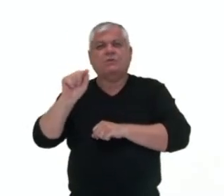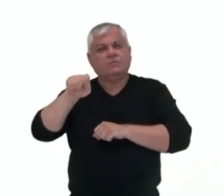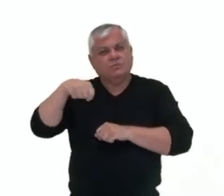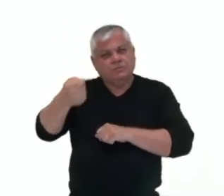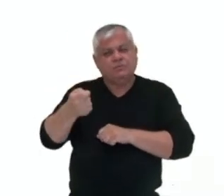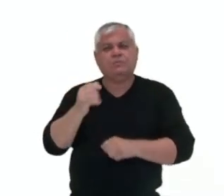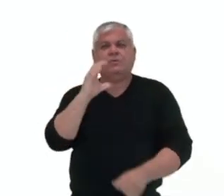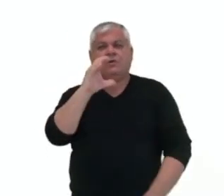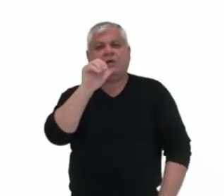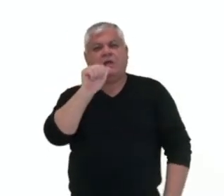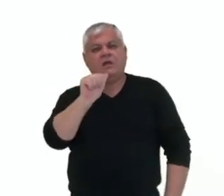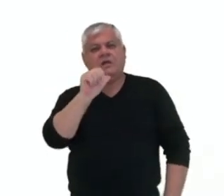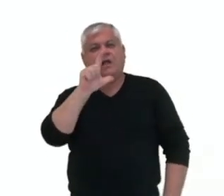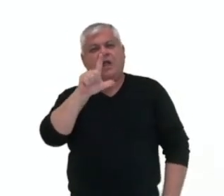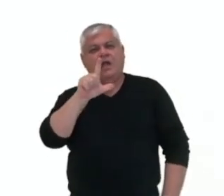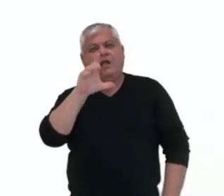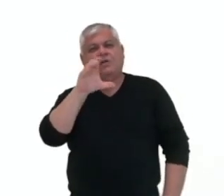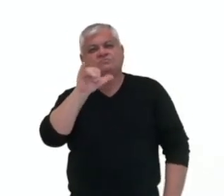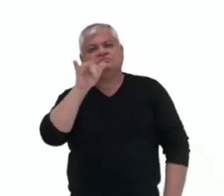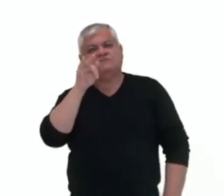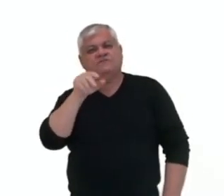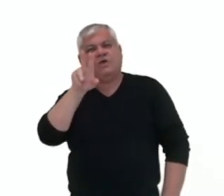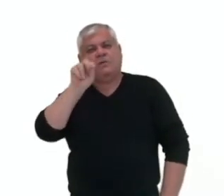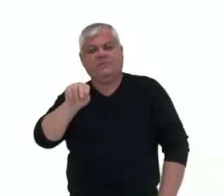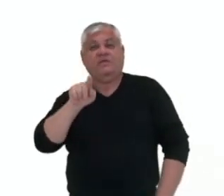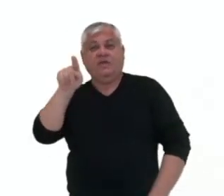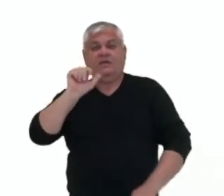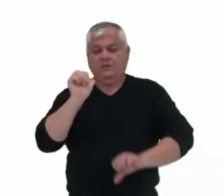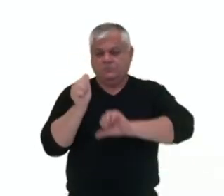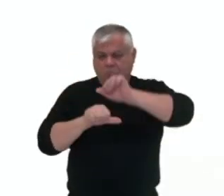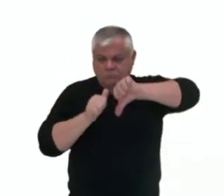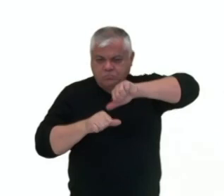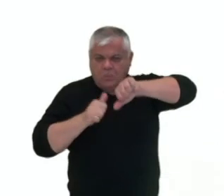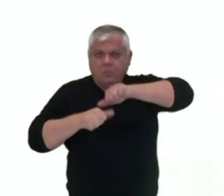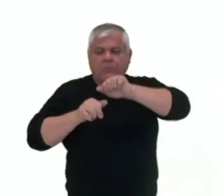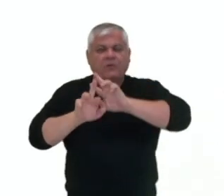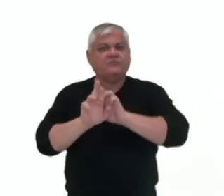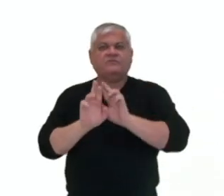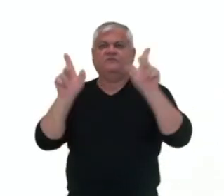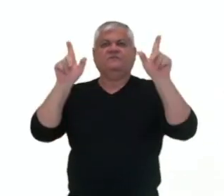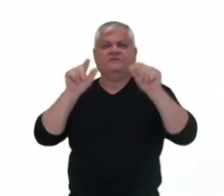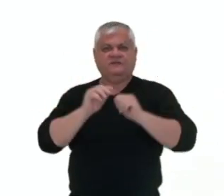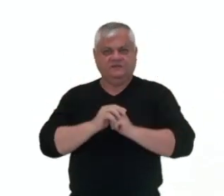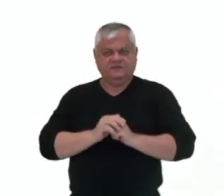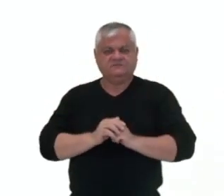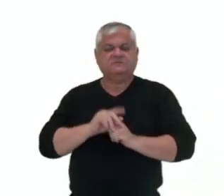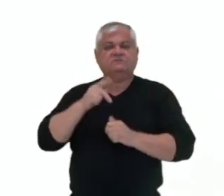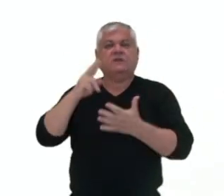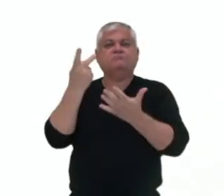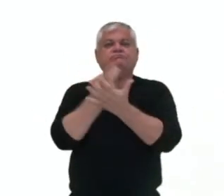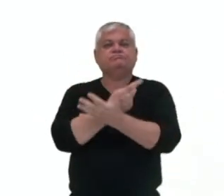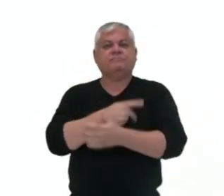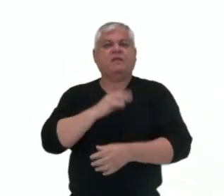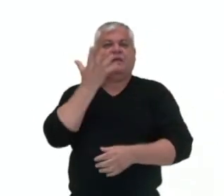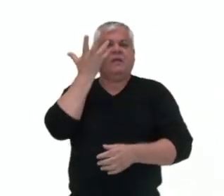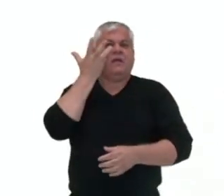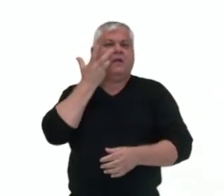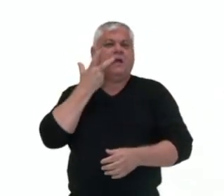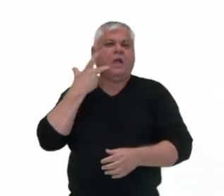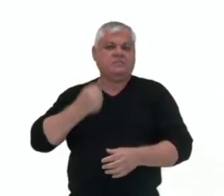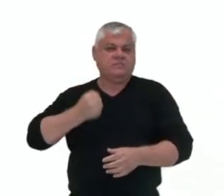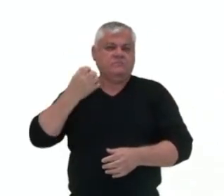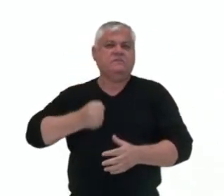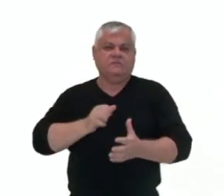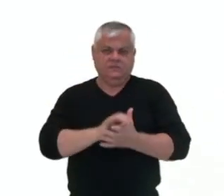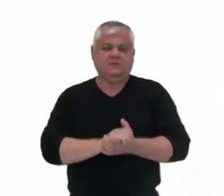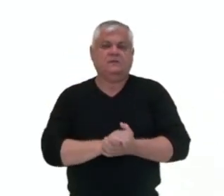falciforme. Essas células têm sua membrana alterada e rompem-se mais facilmente, causando anemia. Disse a Ana